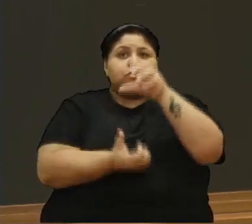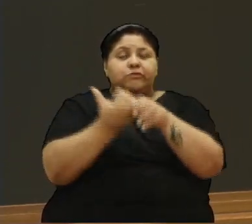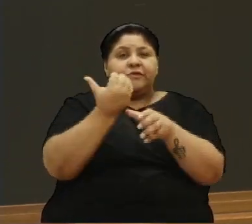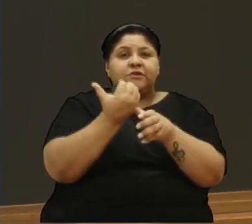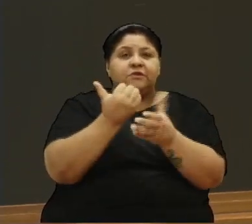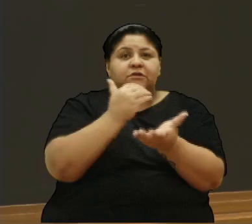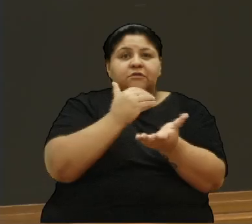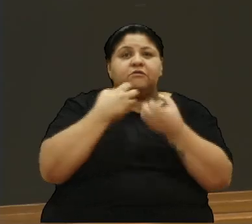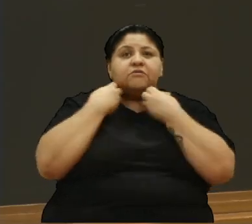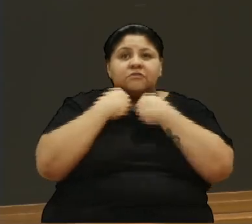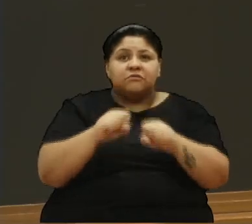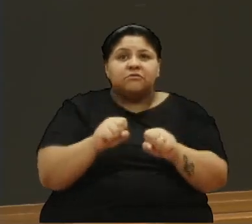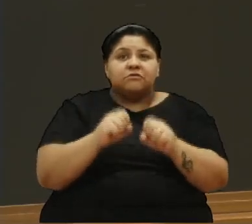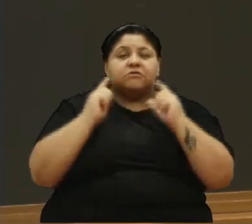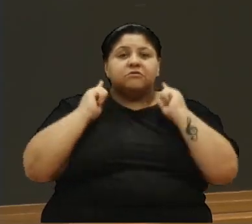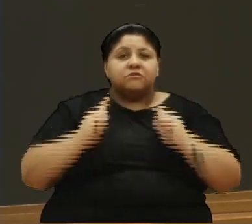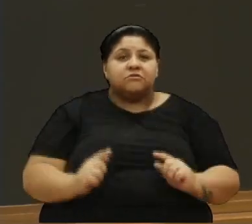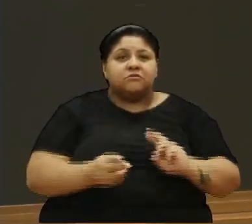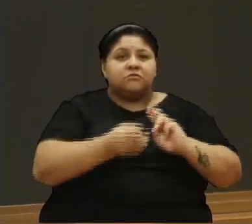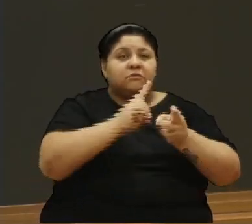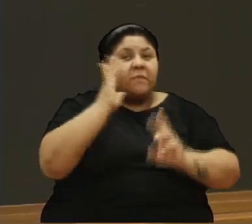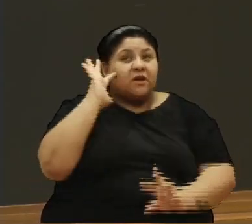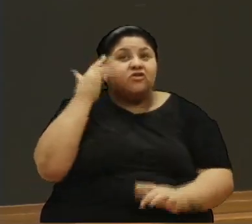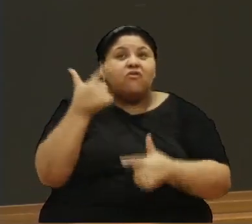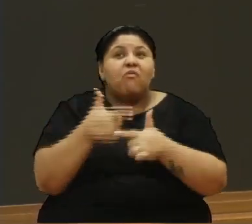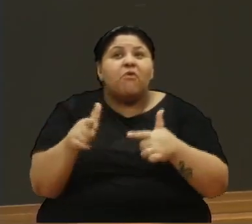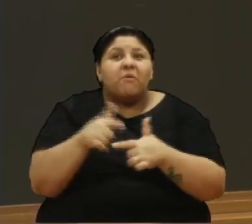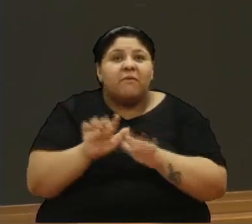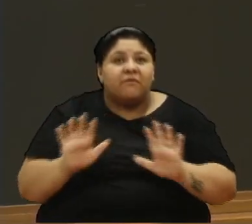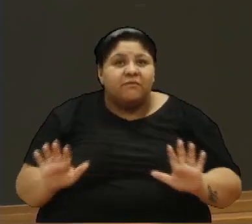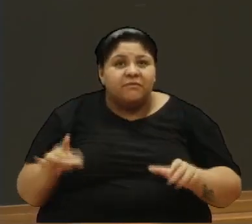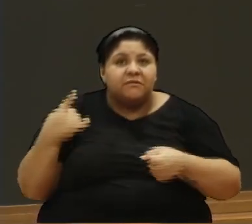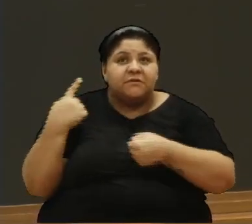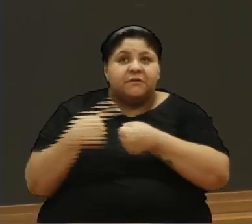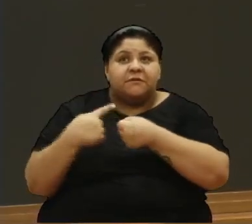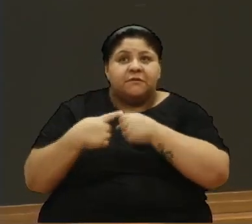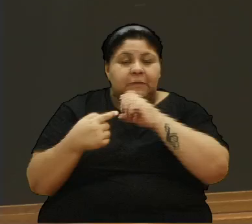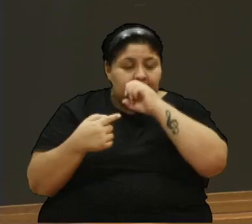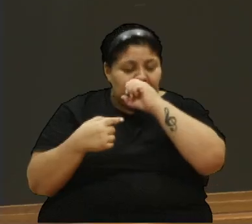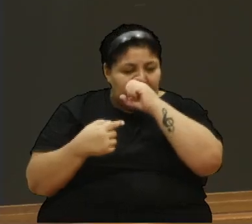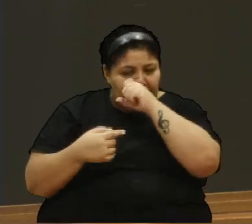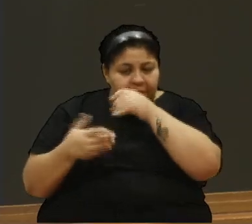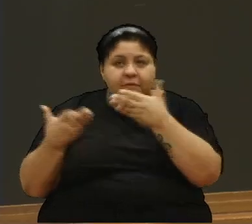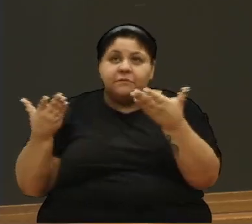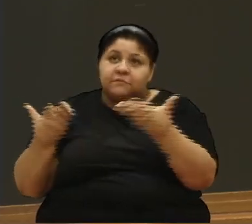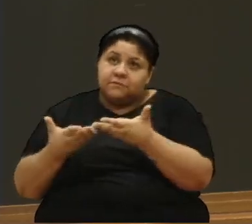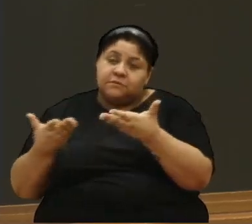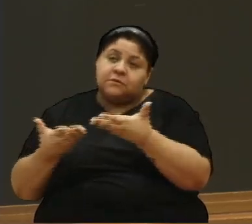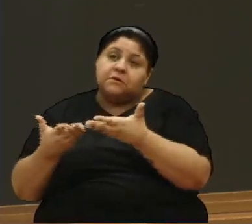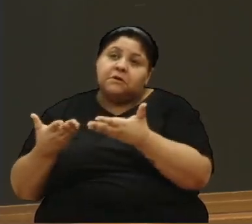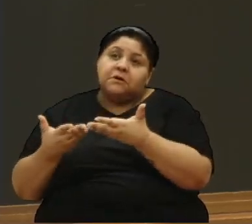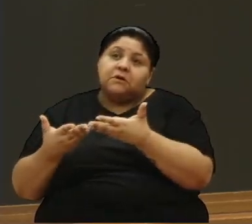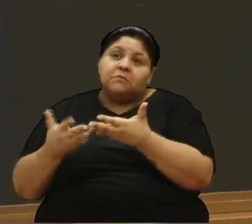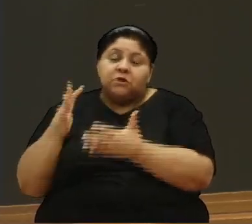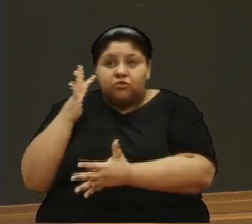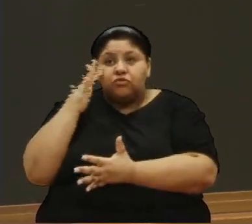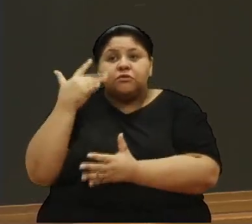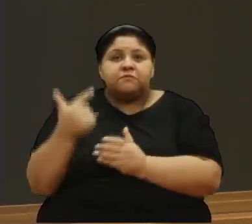secretaria de gestão urbana para tentar resolver o problema da cidade. Era uma saída que ele apresentava.